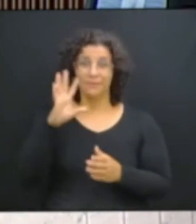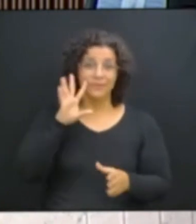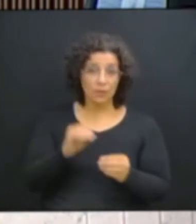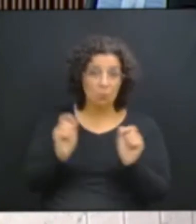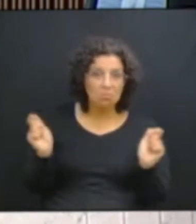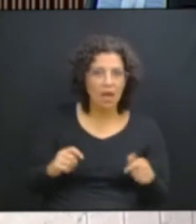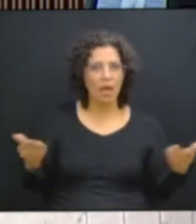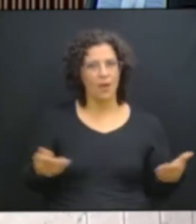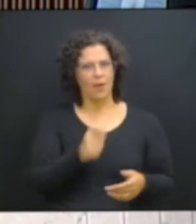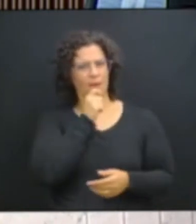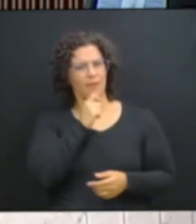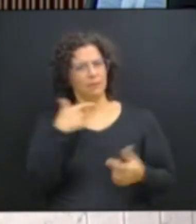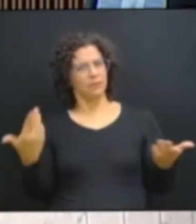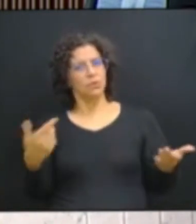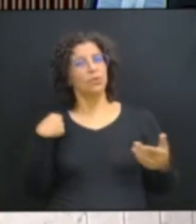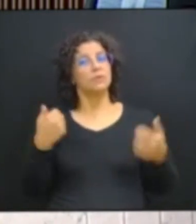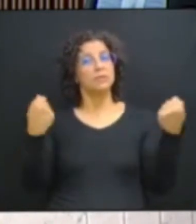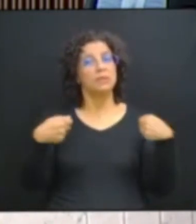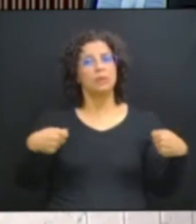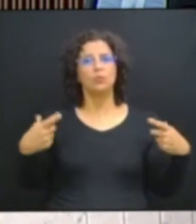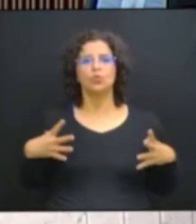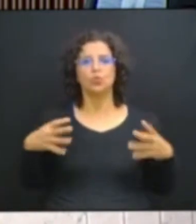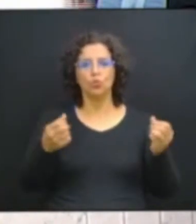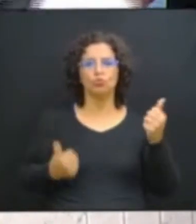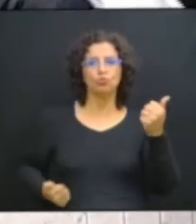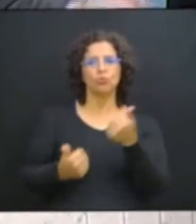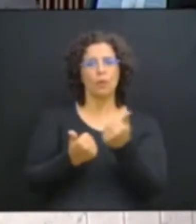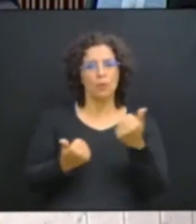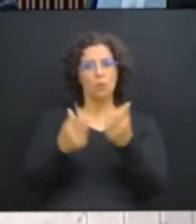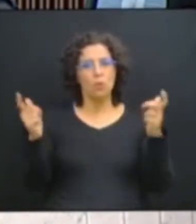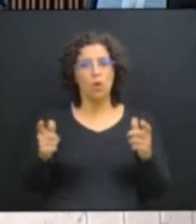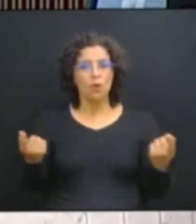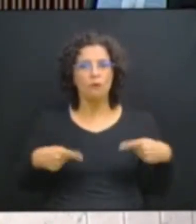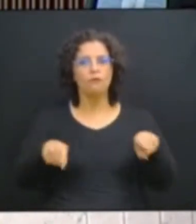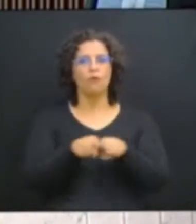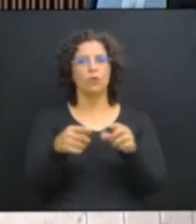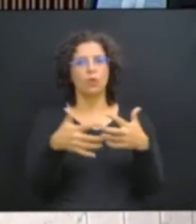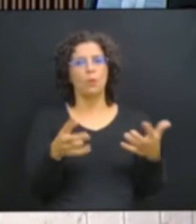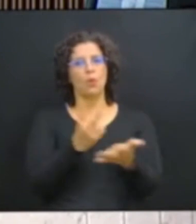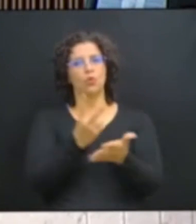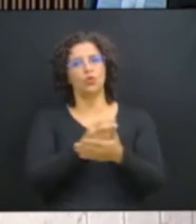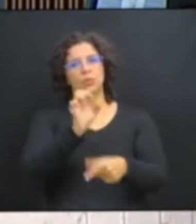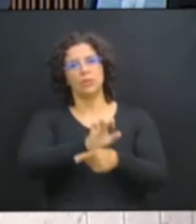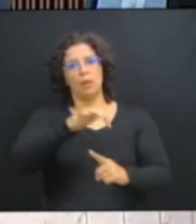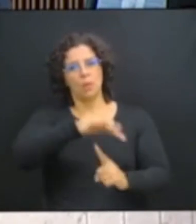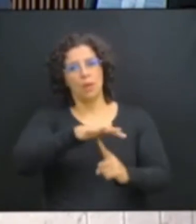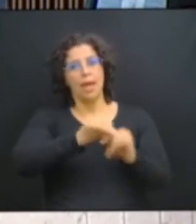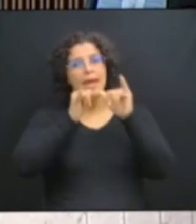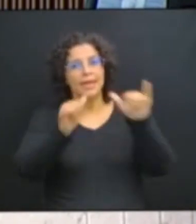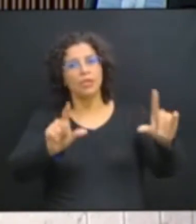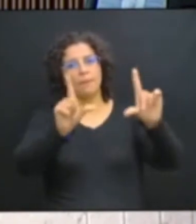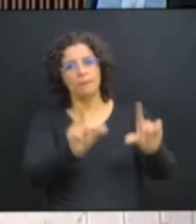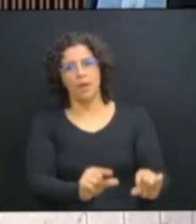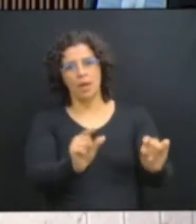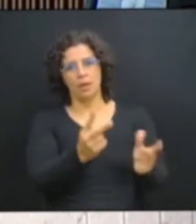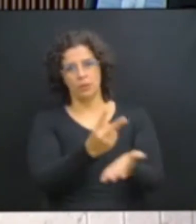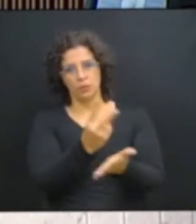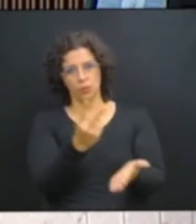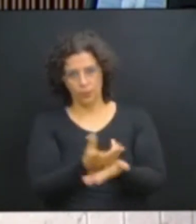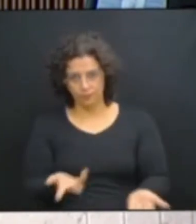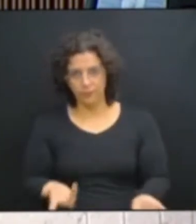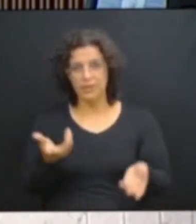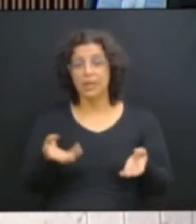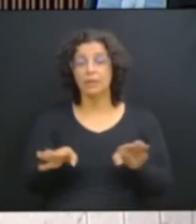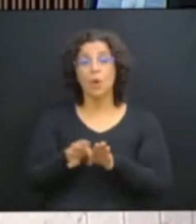tempo? Precisamos de todos, de todas que queiram a Copel pública, que queiram energia barata, que queiram